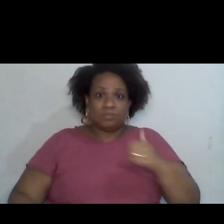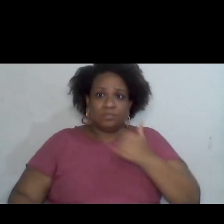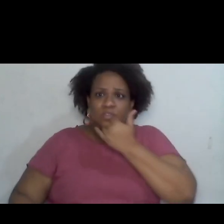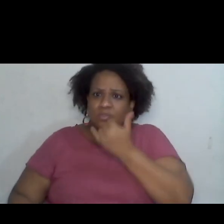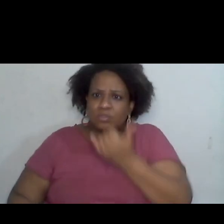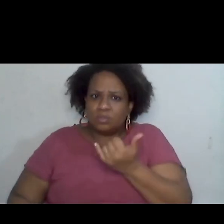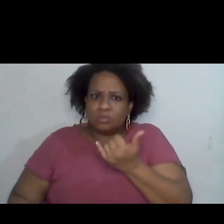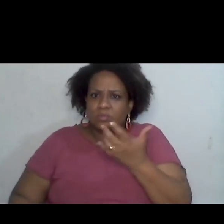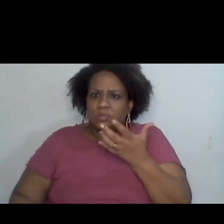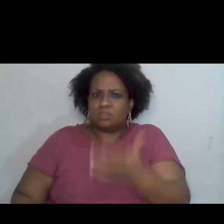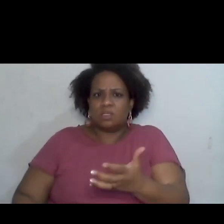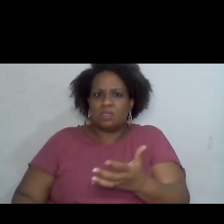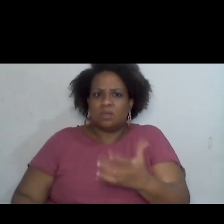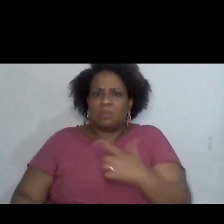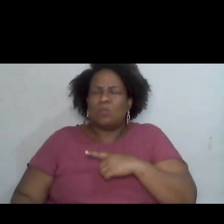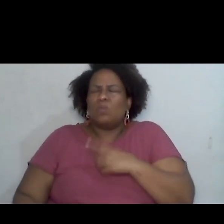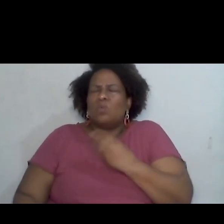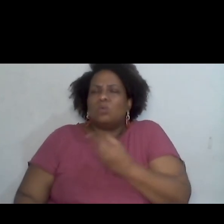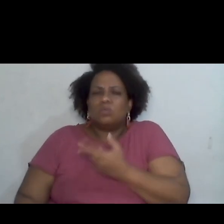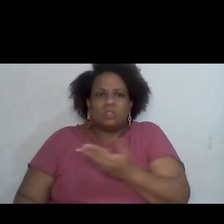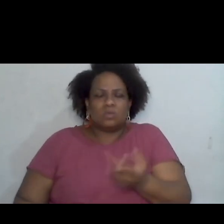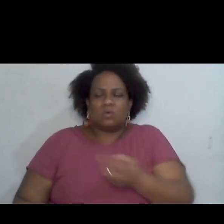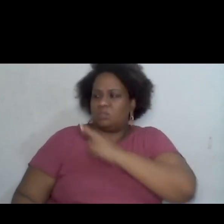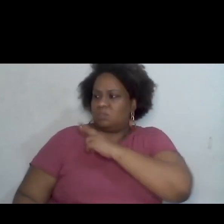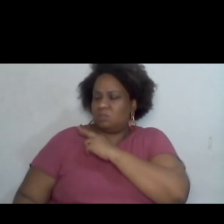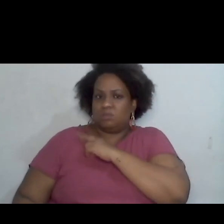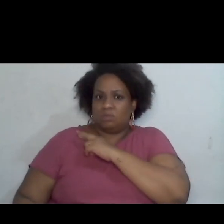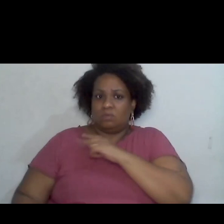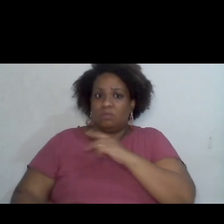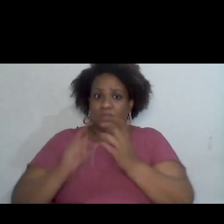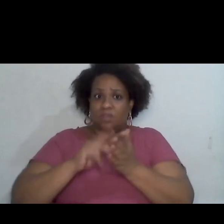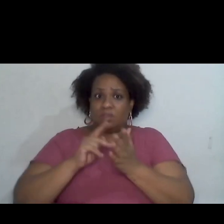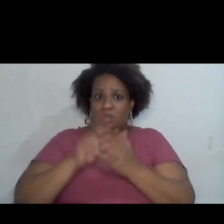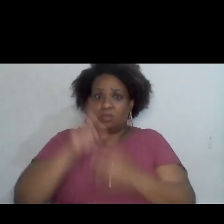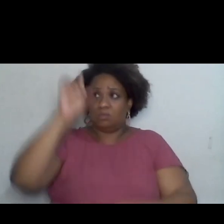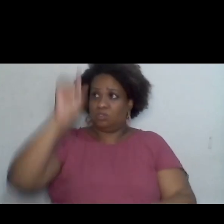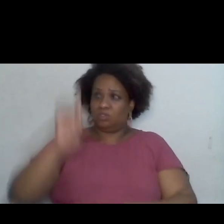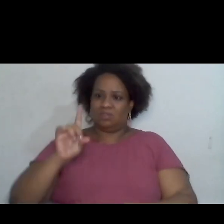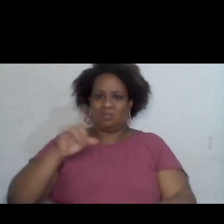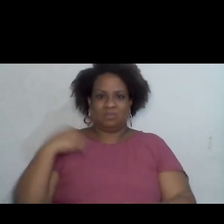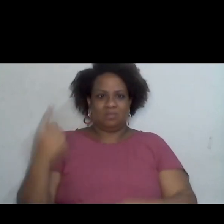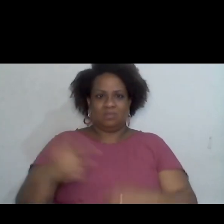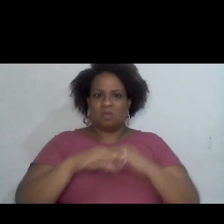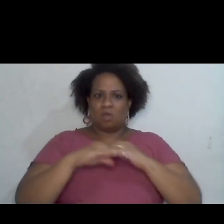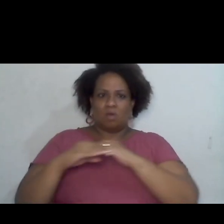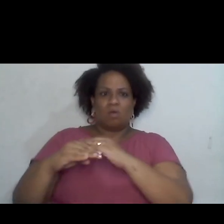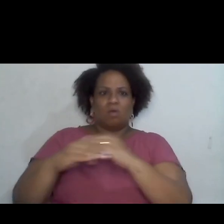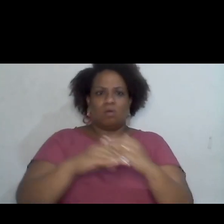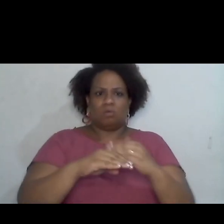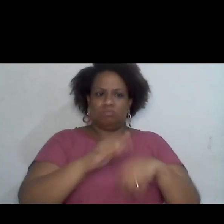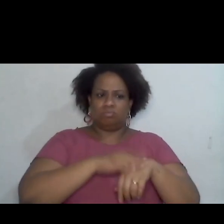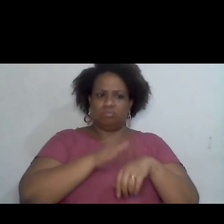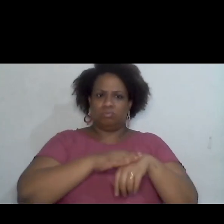e tem muita coisa para dar conta. Nós temos uma gestão, de fato, horizontalizada, em que todos os nossos dirigentes têm autonomia